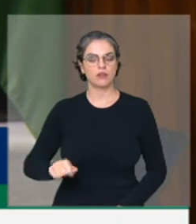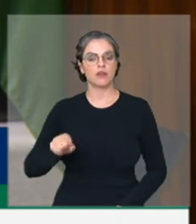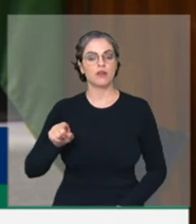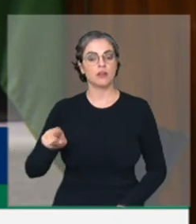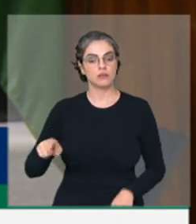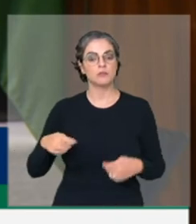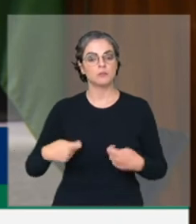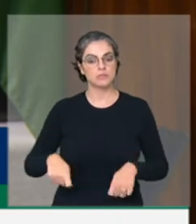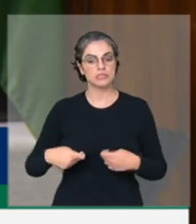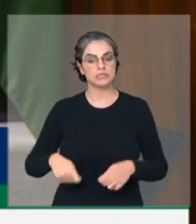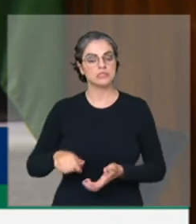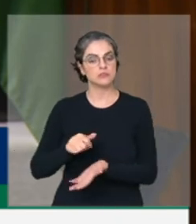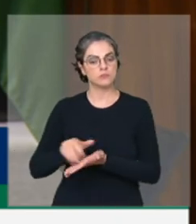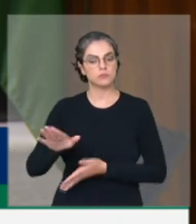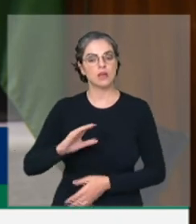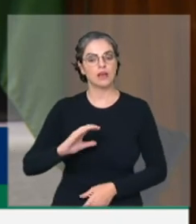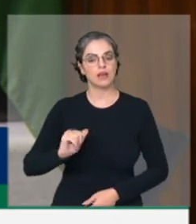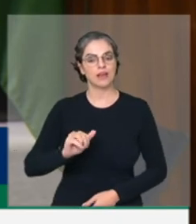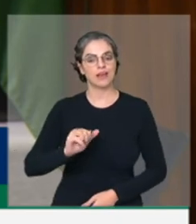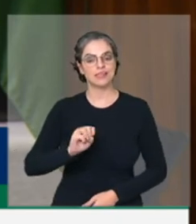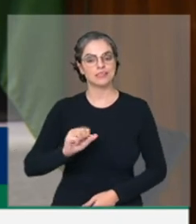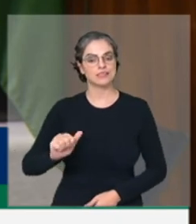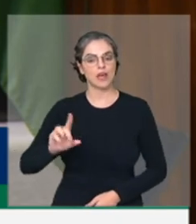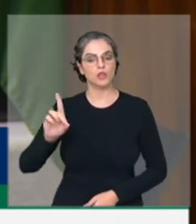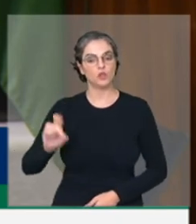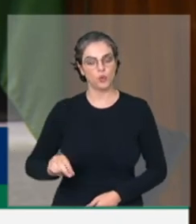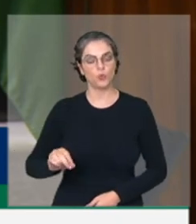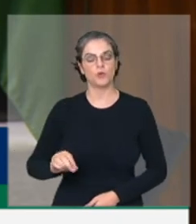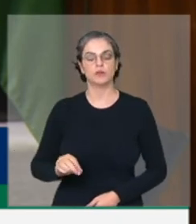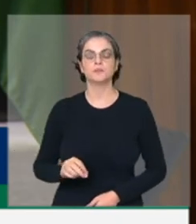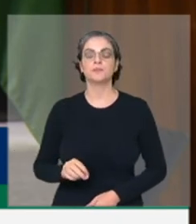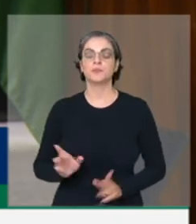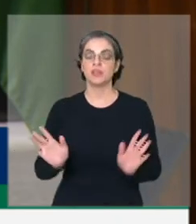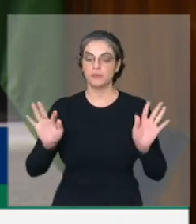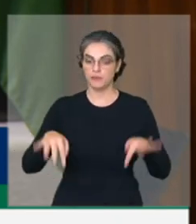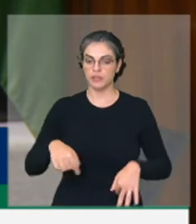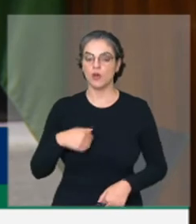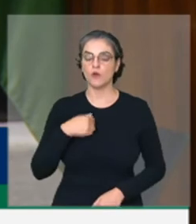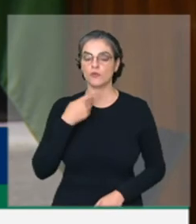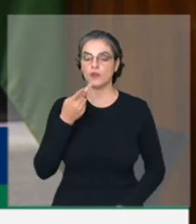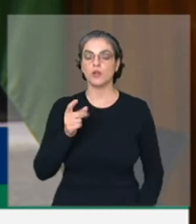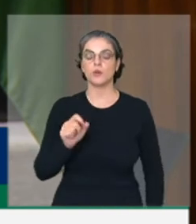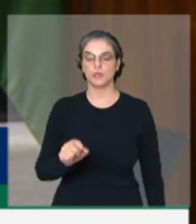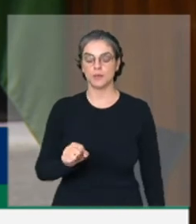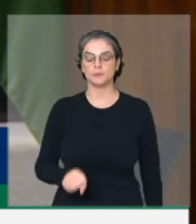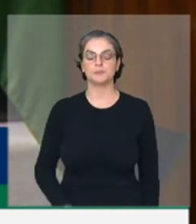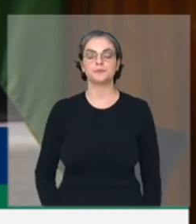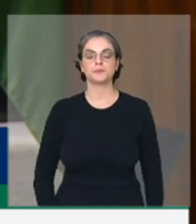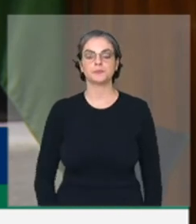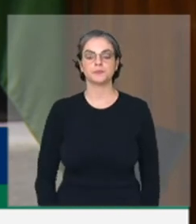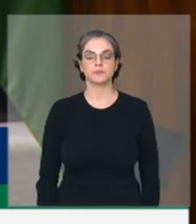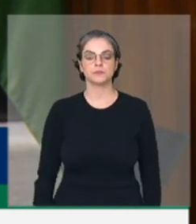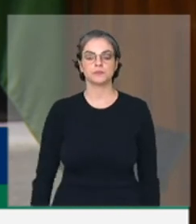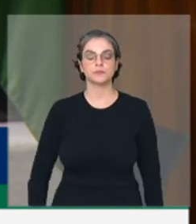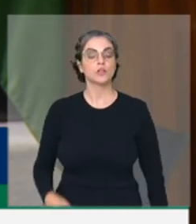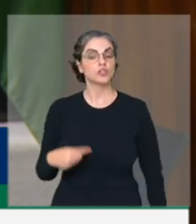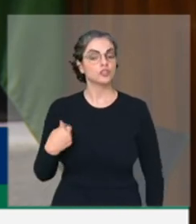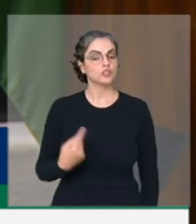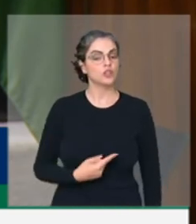cassação, e quero dizer, para concluir, que nós somos parte de uma